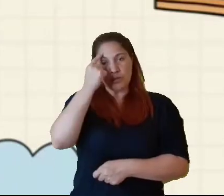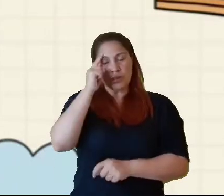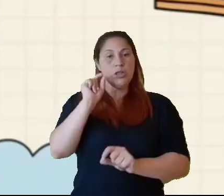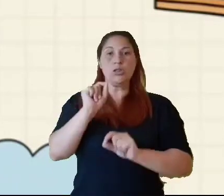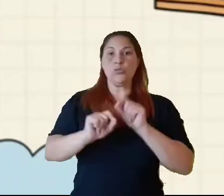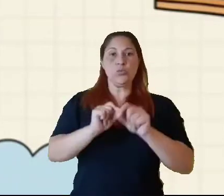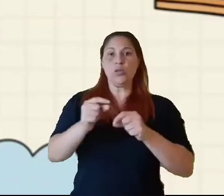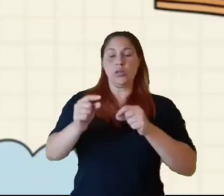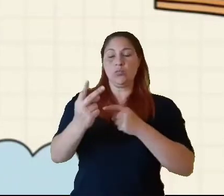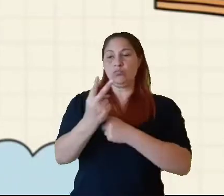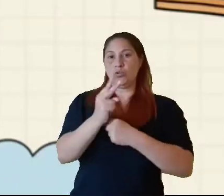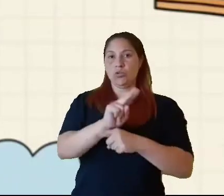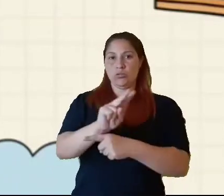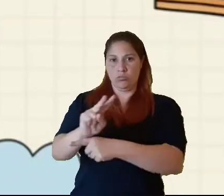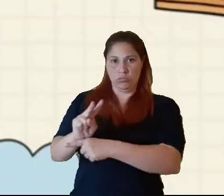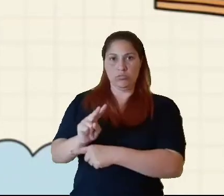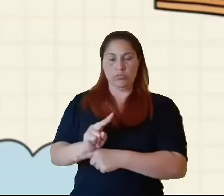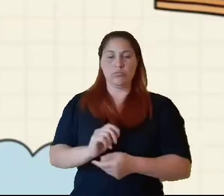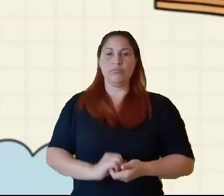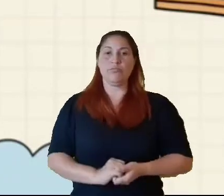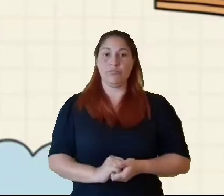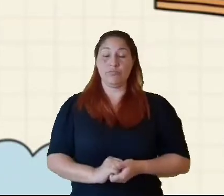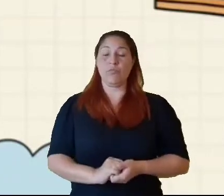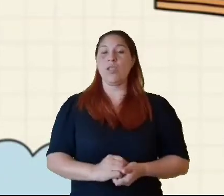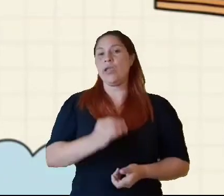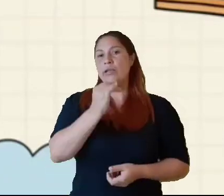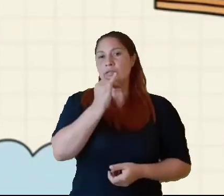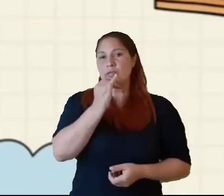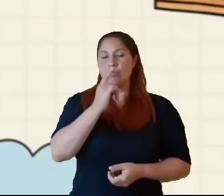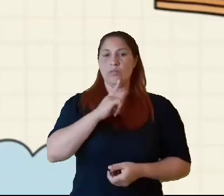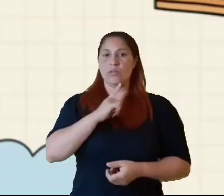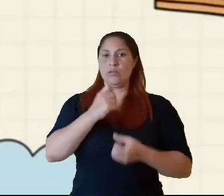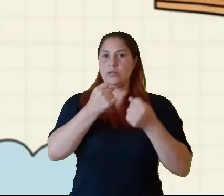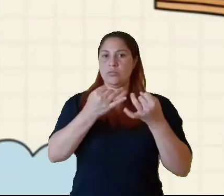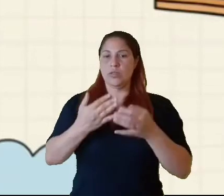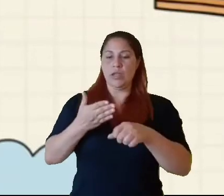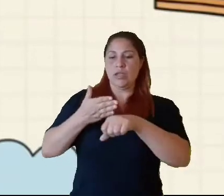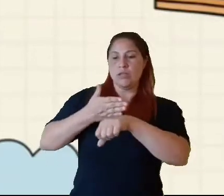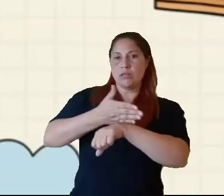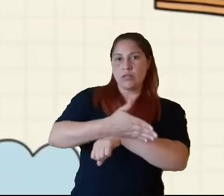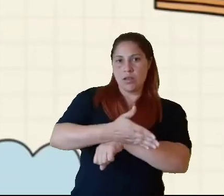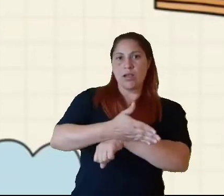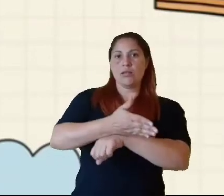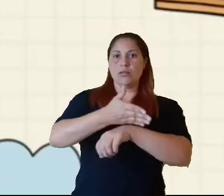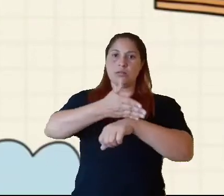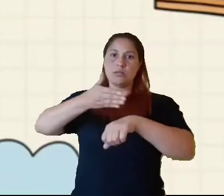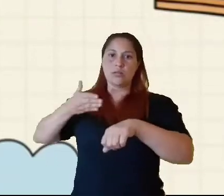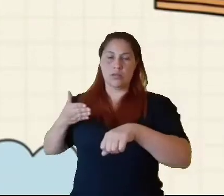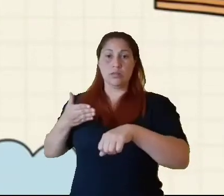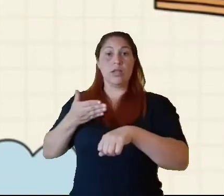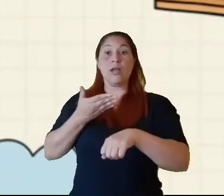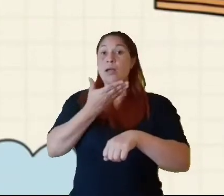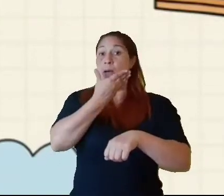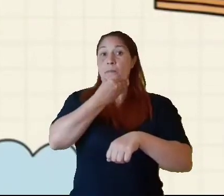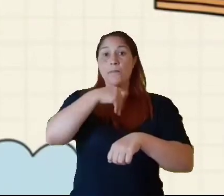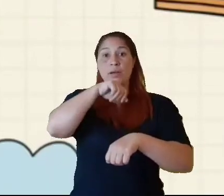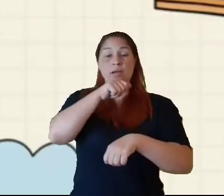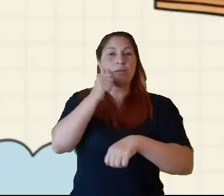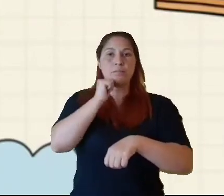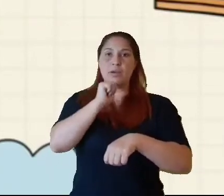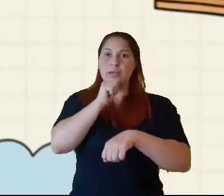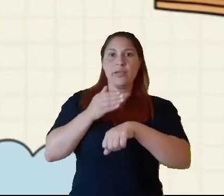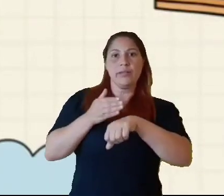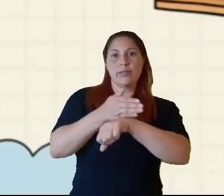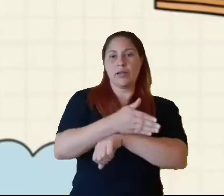medidas. Então, por exemplo, lá consta a questão da entrada, da saída. Os pais não vão poder entrar na escola,